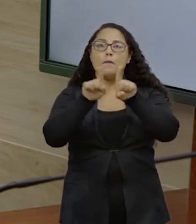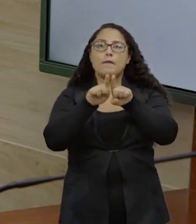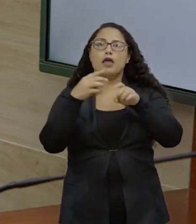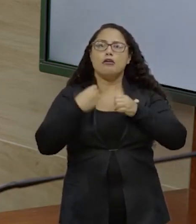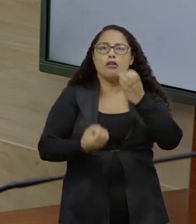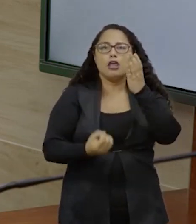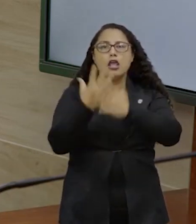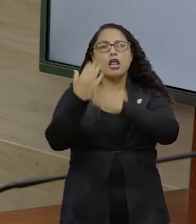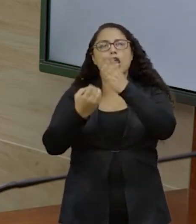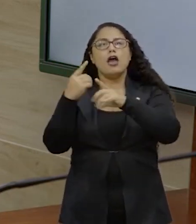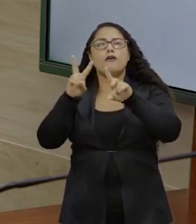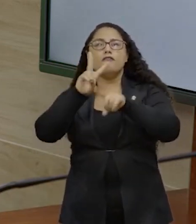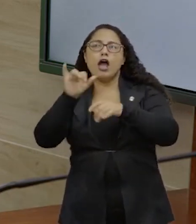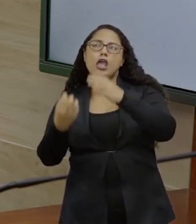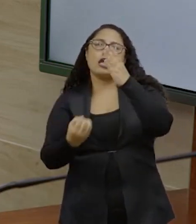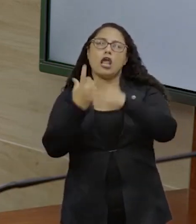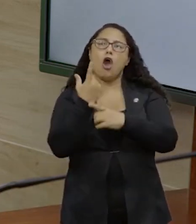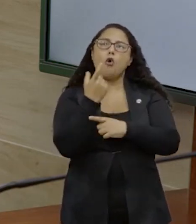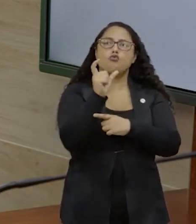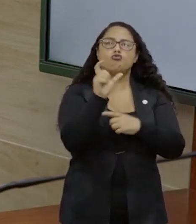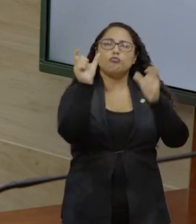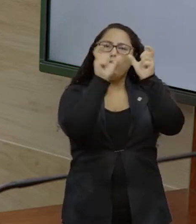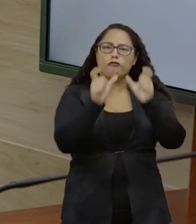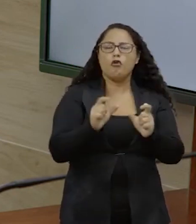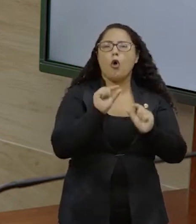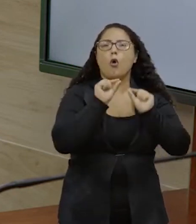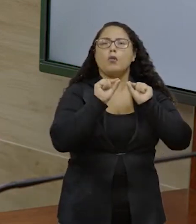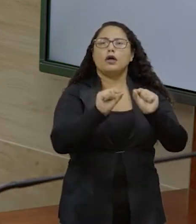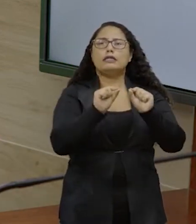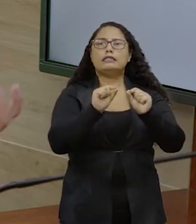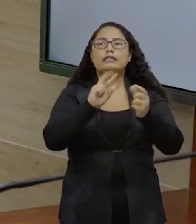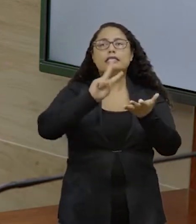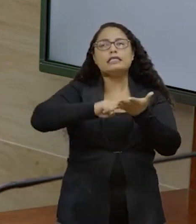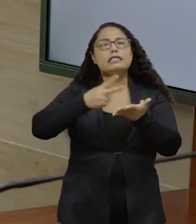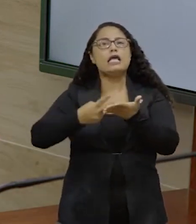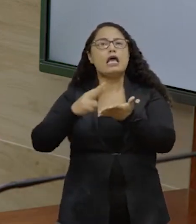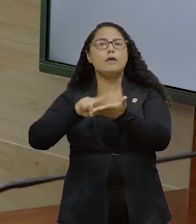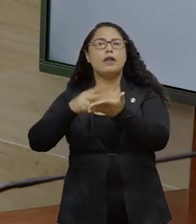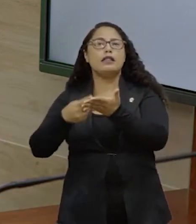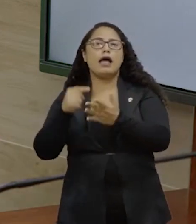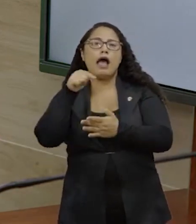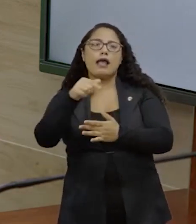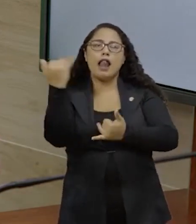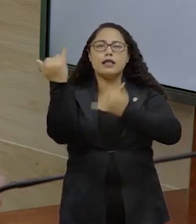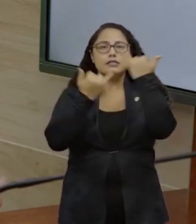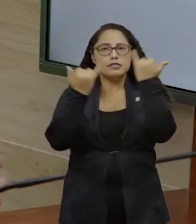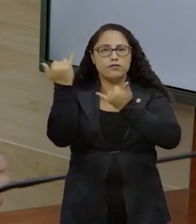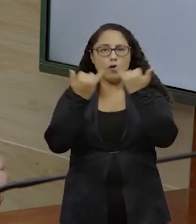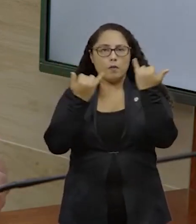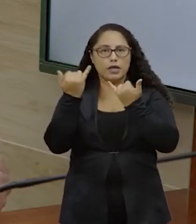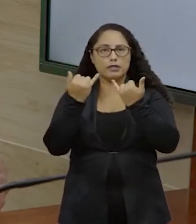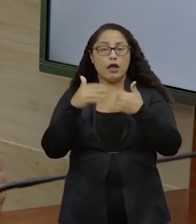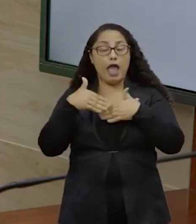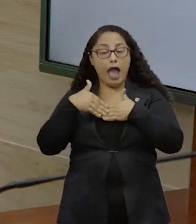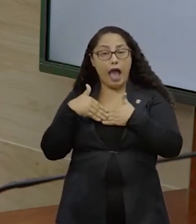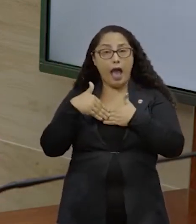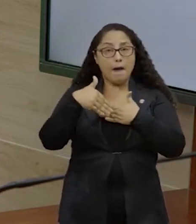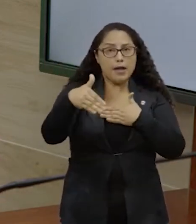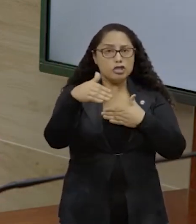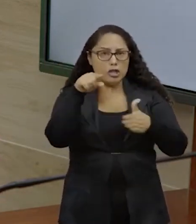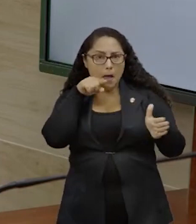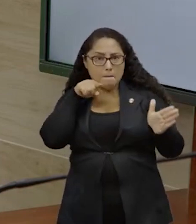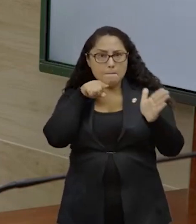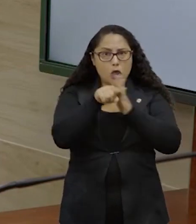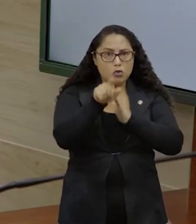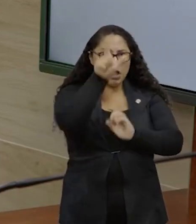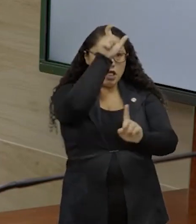um estimador, ele vai criar uma forma de interpretar aquelas informações. Então, a partir da pergunta